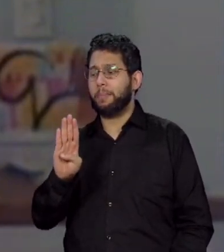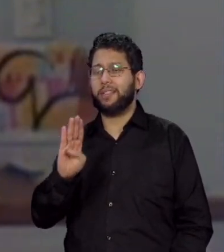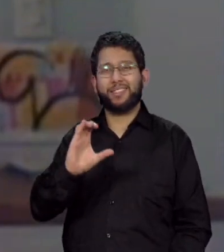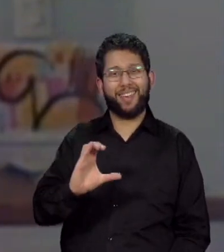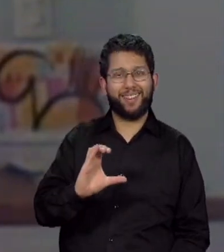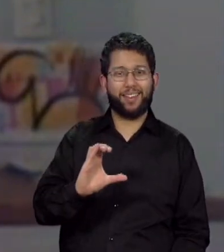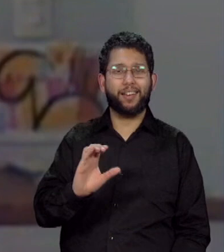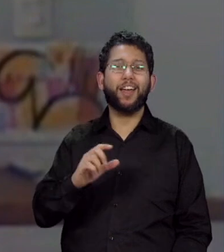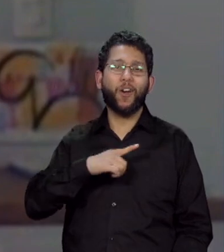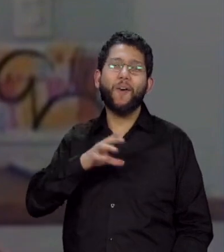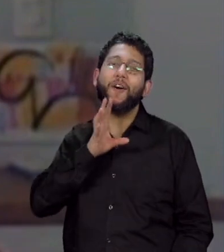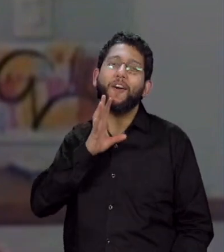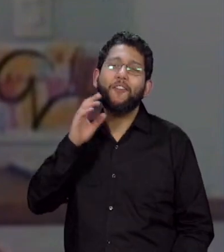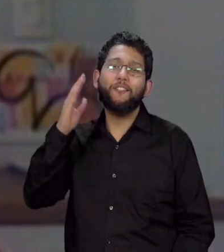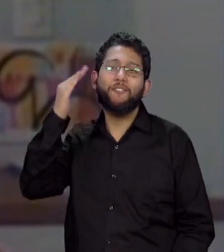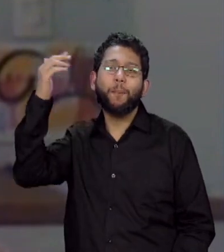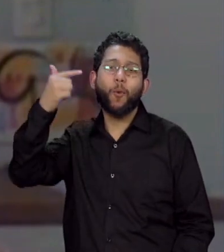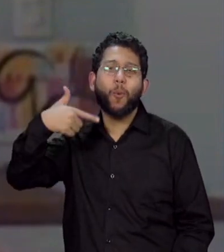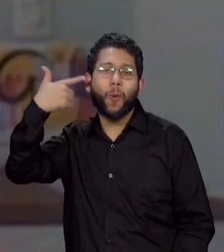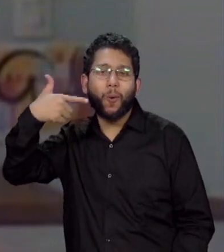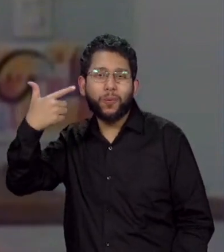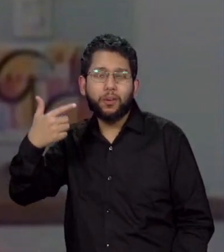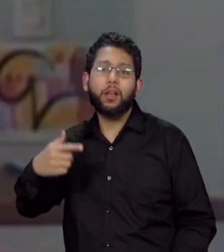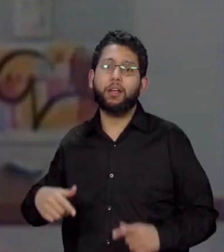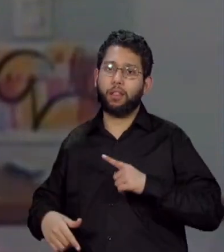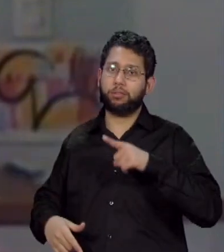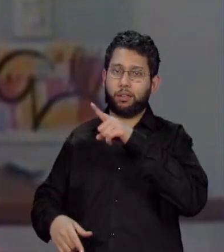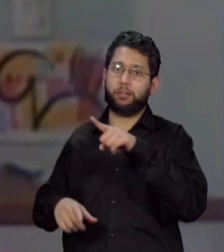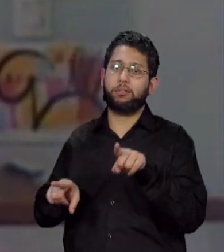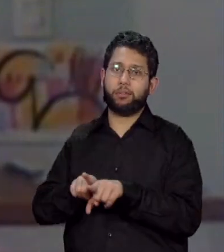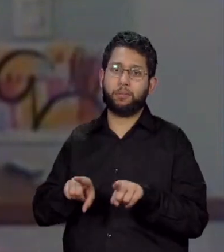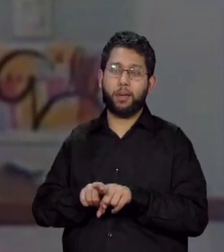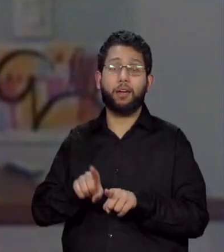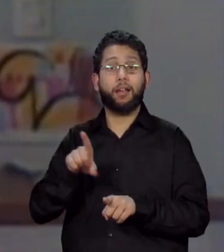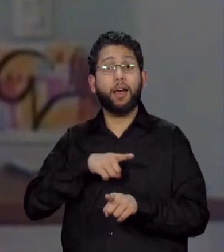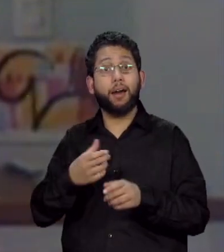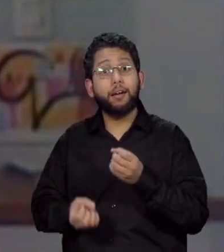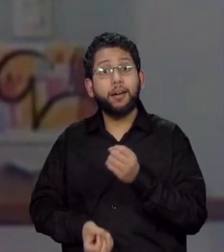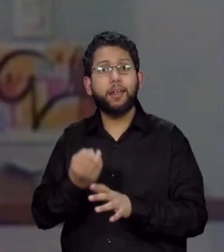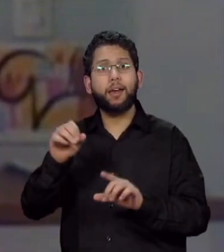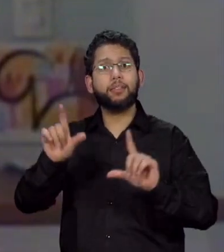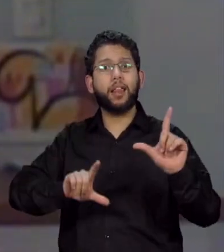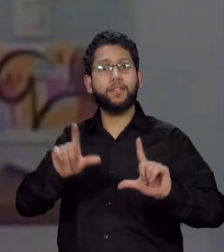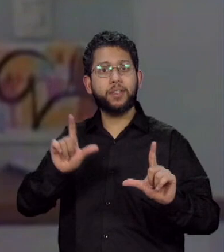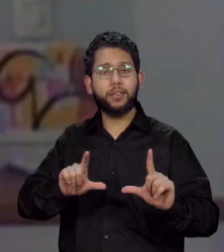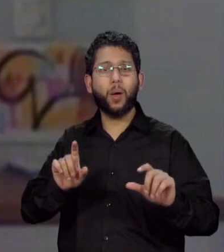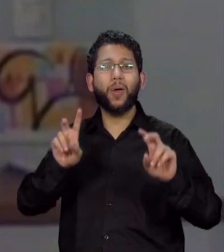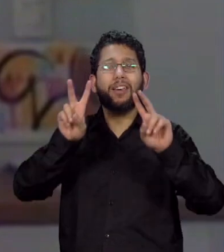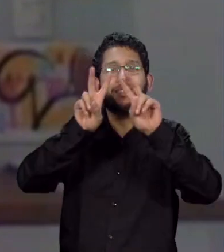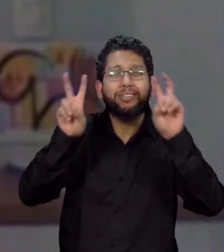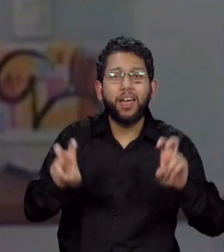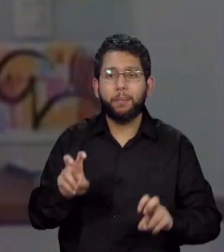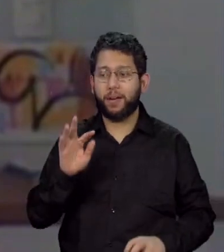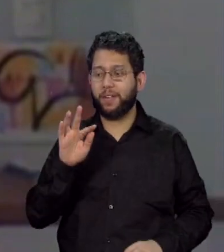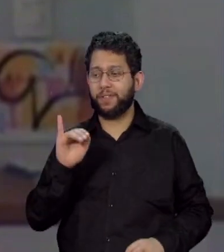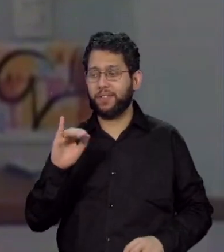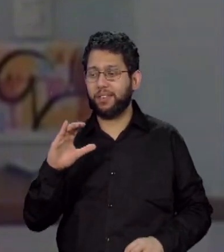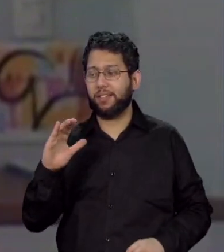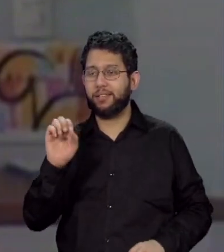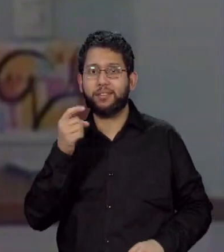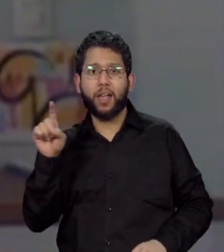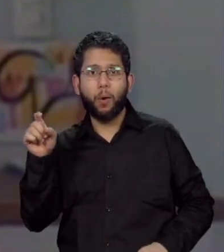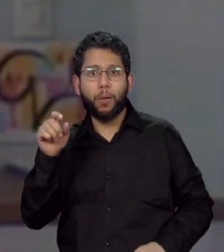equivalente à BBC de Londres, e eles têm um conteúdo, uma produção de conteúdo televisivo de ficção, né, séries,